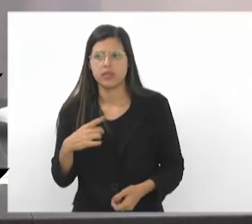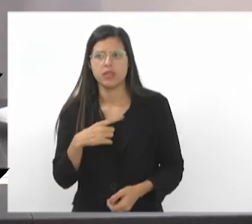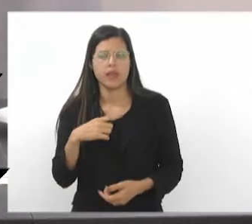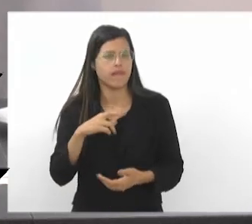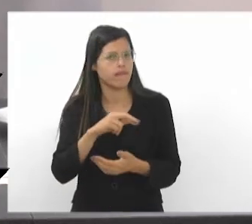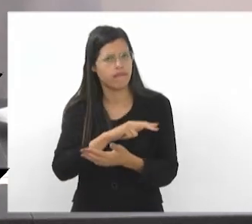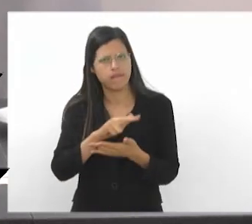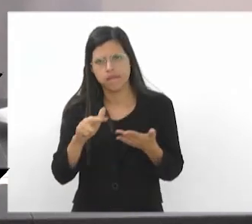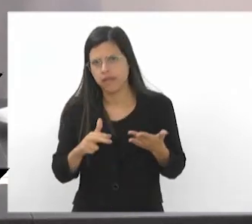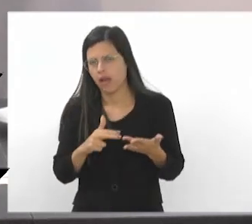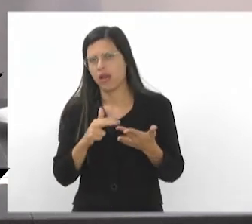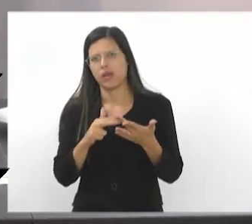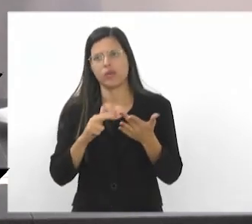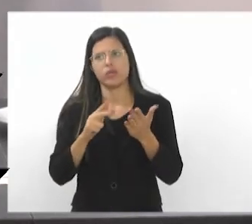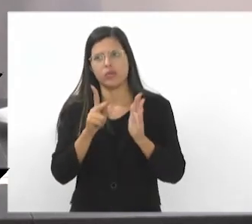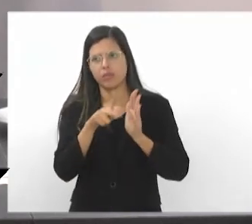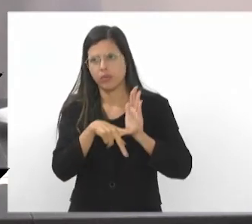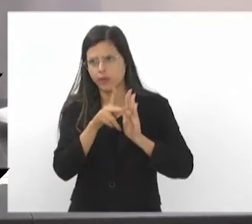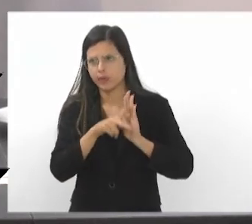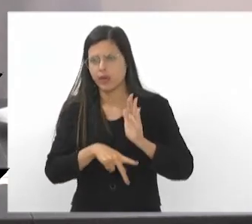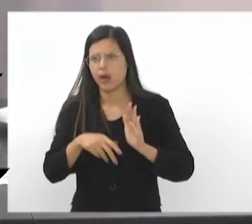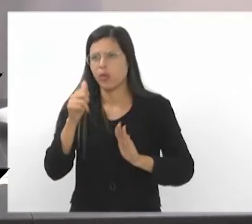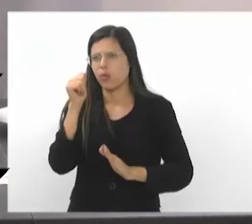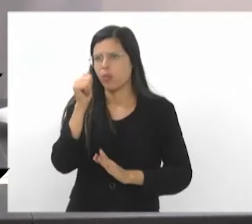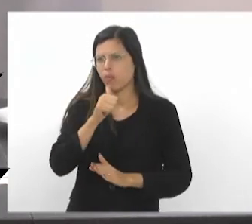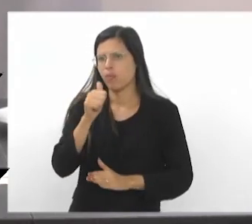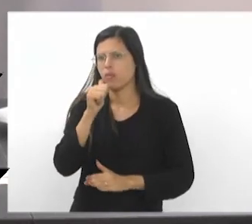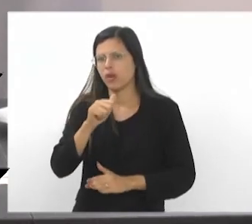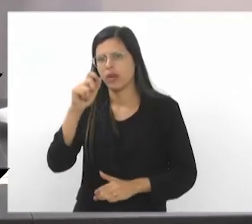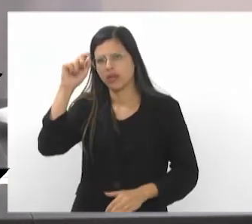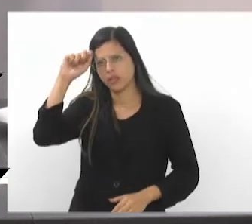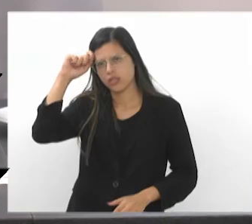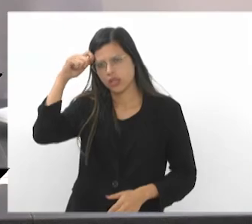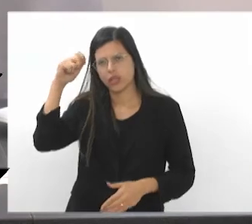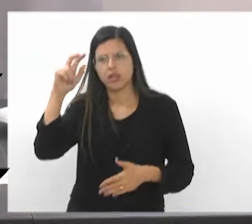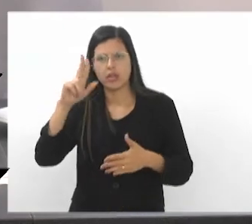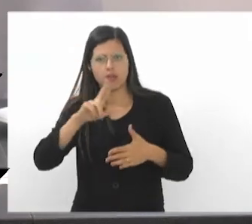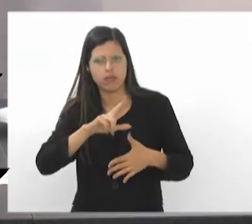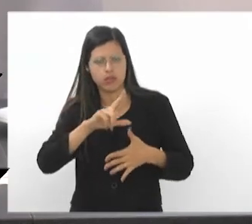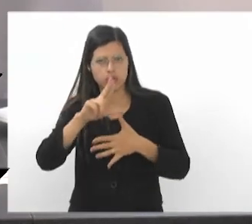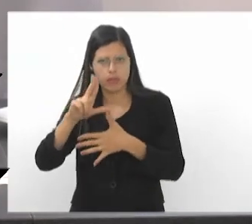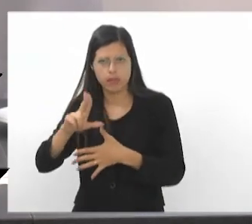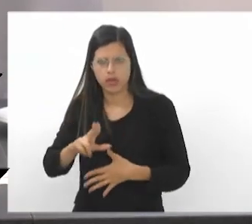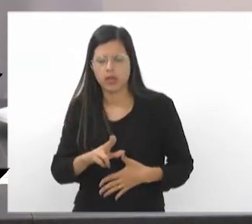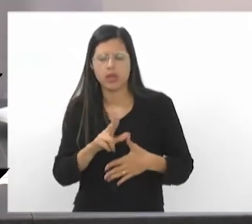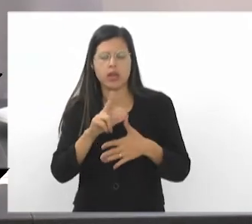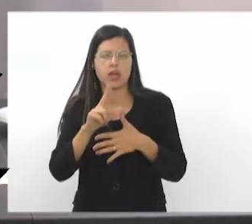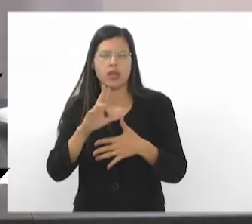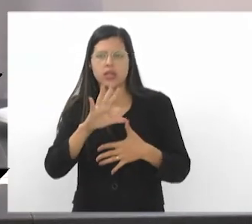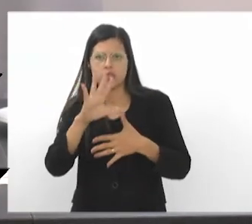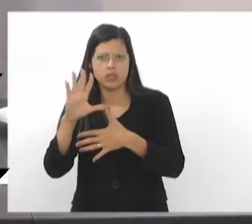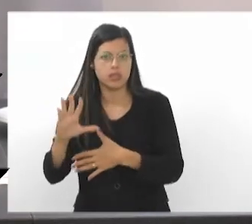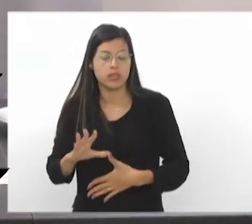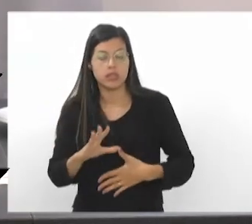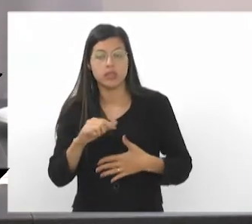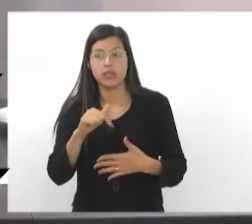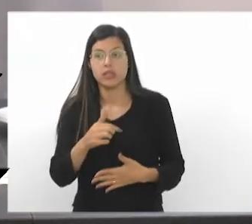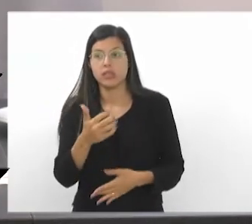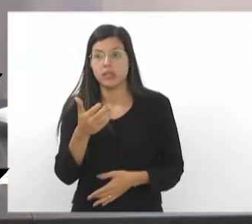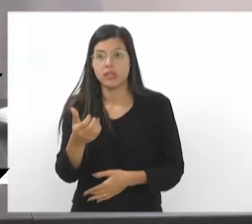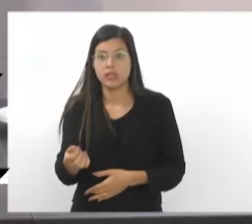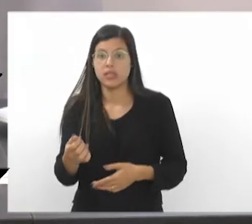racial, aqueles que lutam pela igualdade racial, mulheres negras, latino-americanas e caribenhas, são umas 6 comendas sobre o mesmo